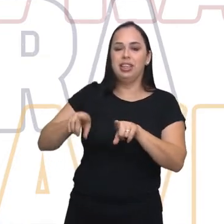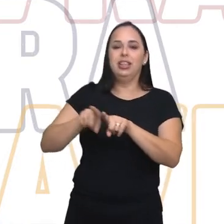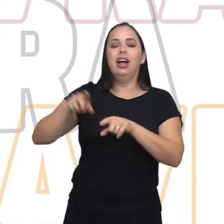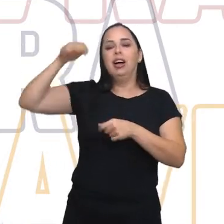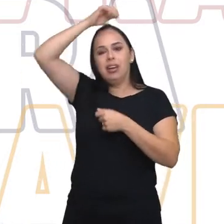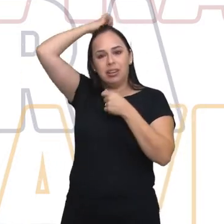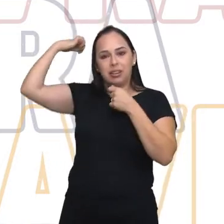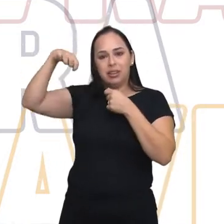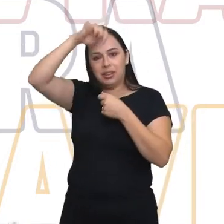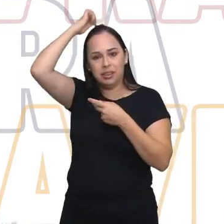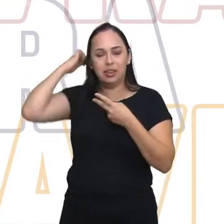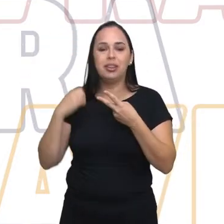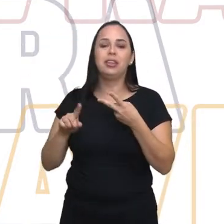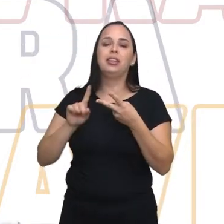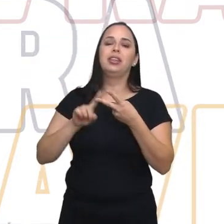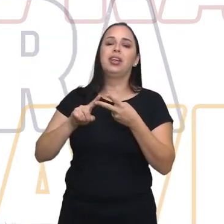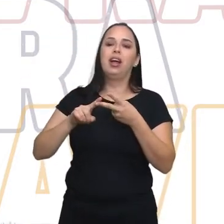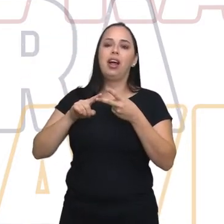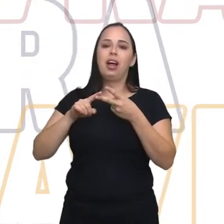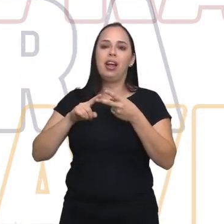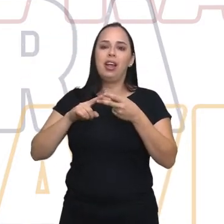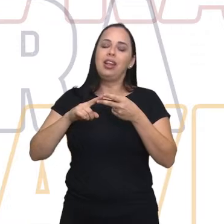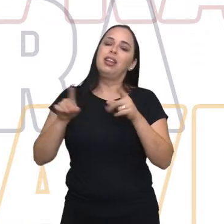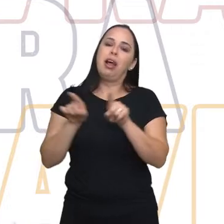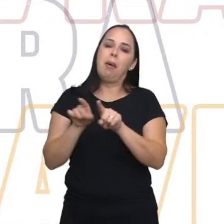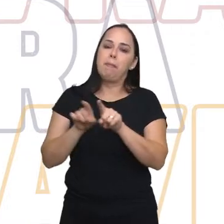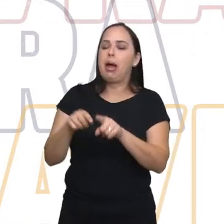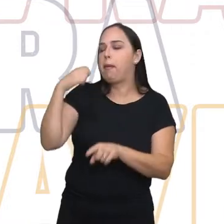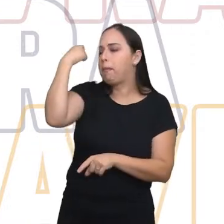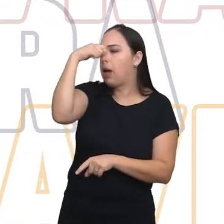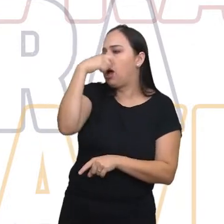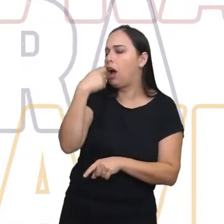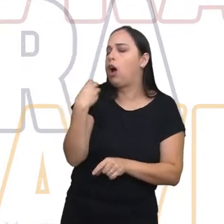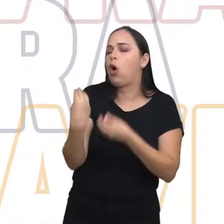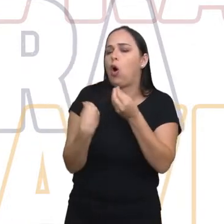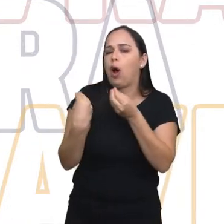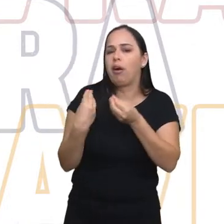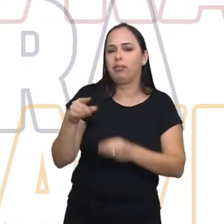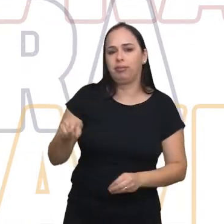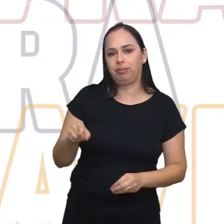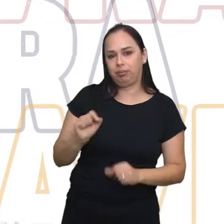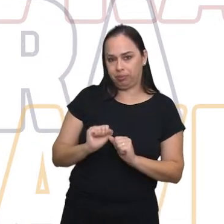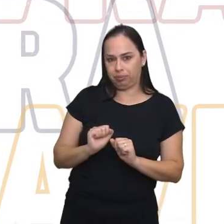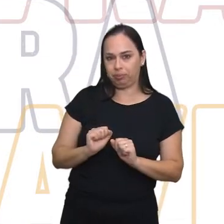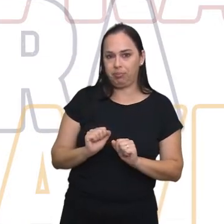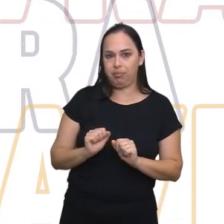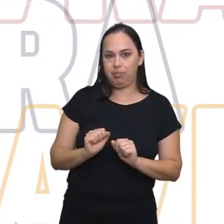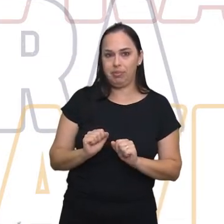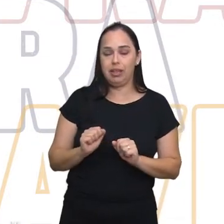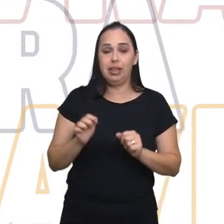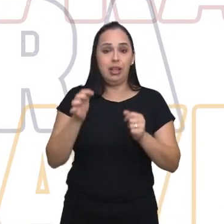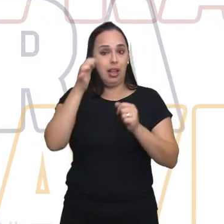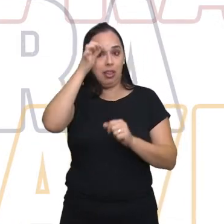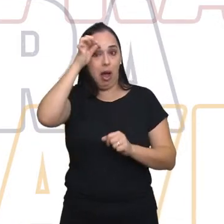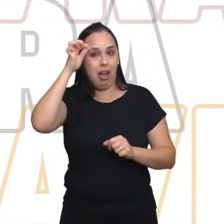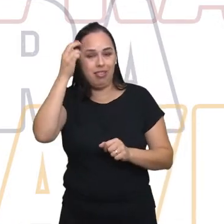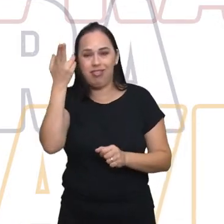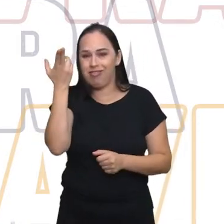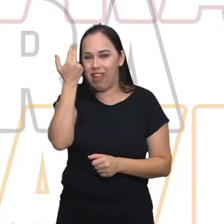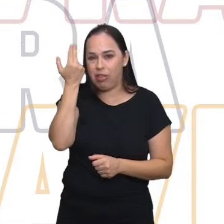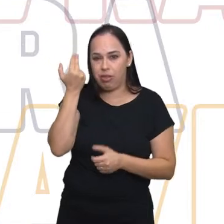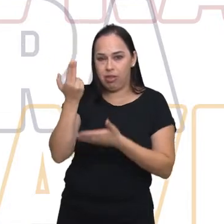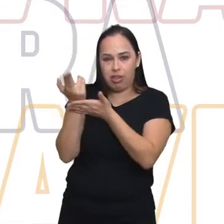lenço, de como se maquiar, porque o cílio cai, a sobrancelha cai, né? e ela não pode fazer uma sobrancelha